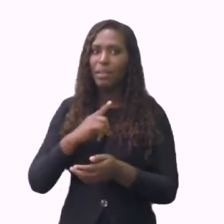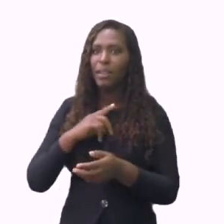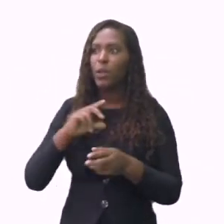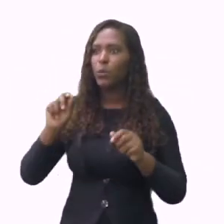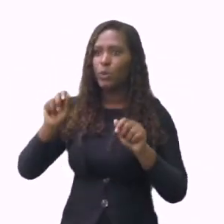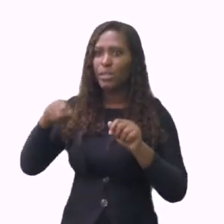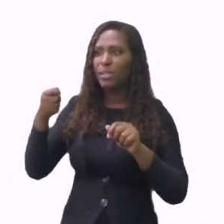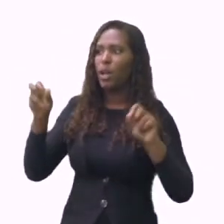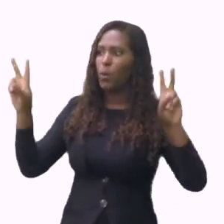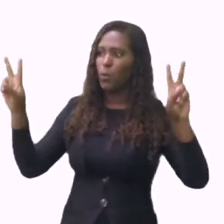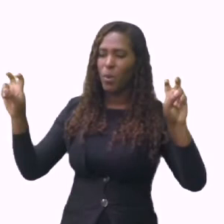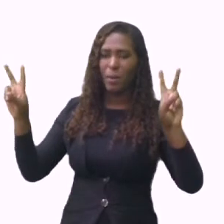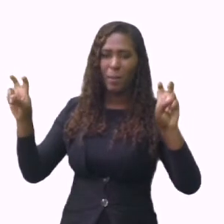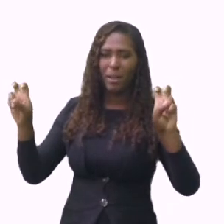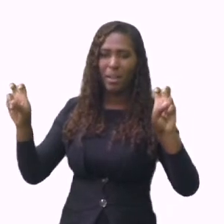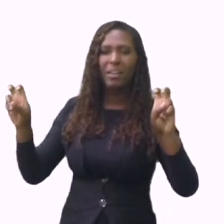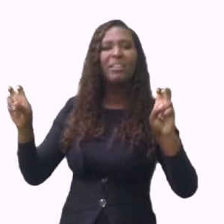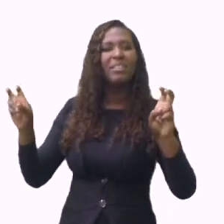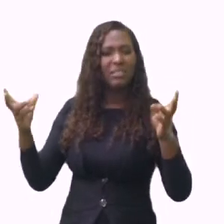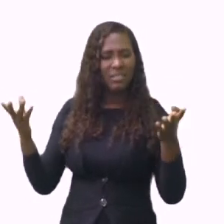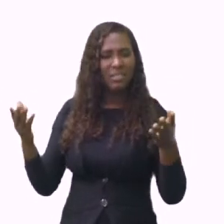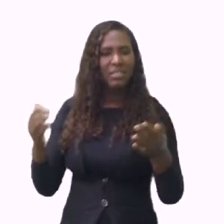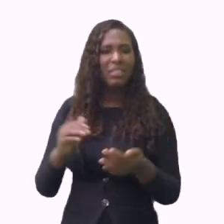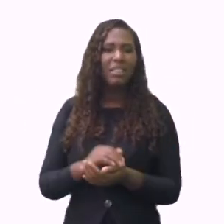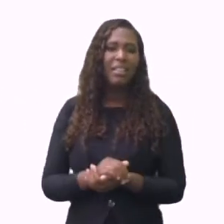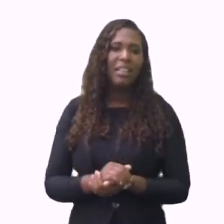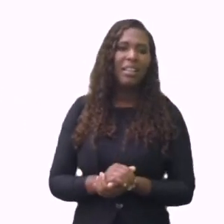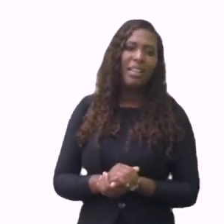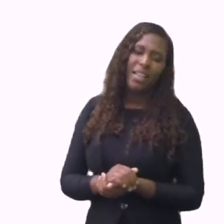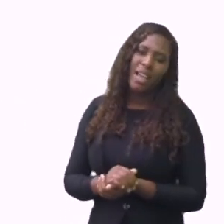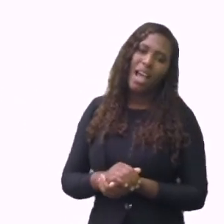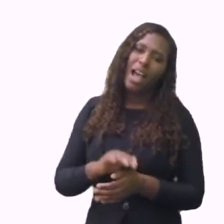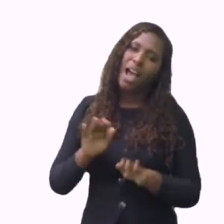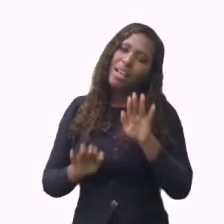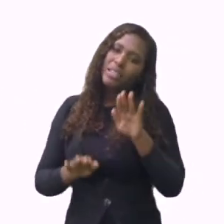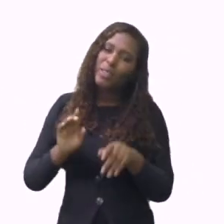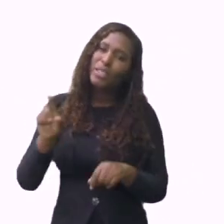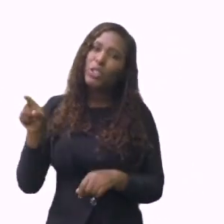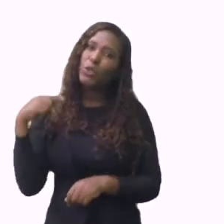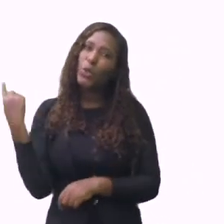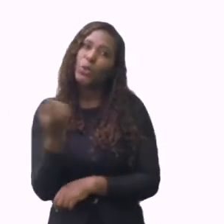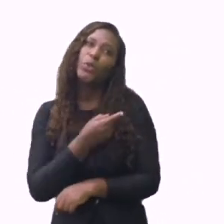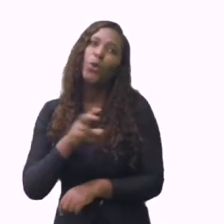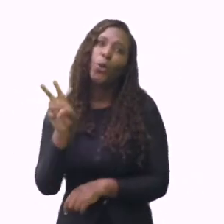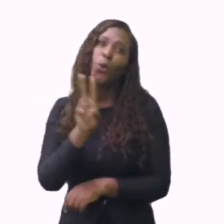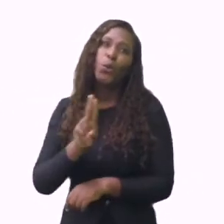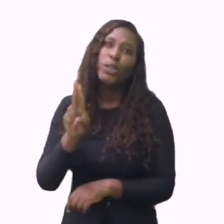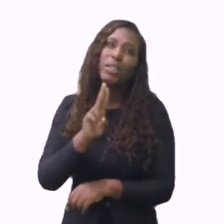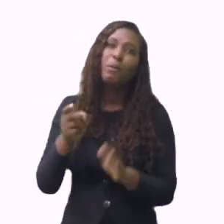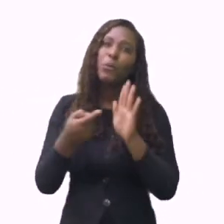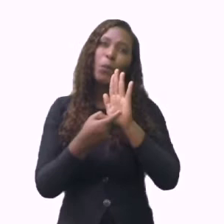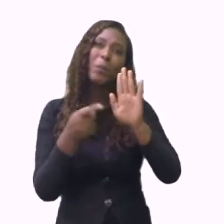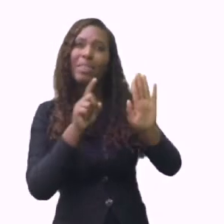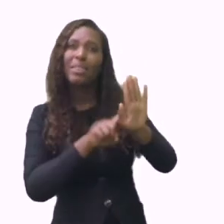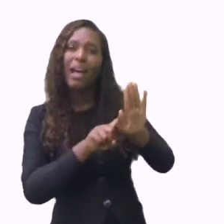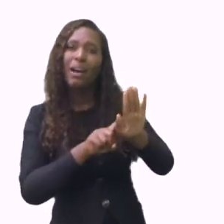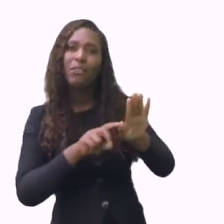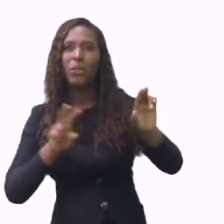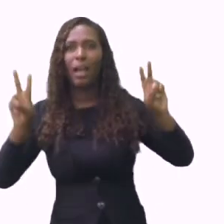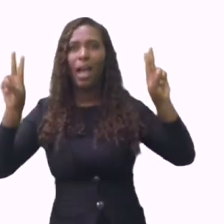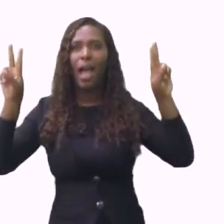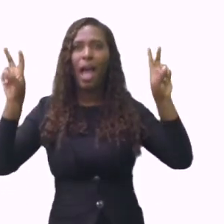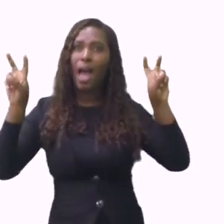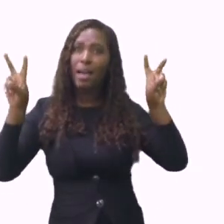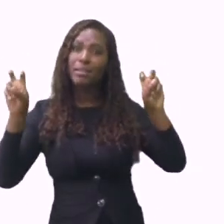gente vai falar alguma coisa, ela se torna até uma expressão, né? As aspas, olha lá, elas são dois sinais que ficam em